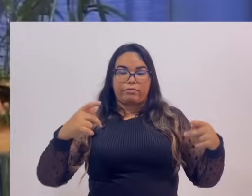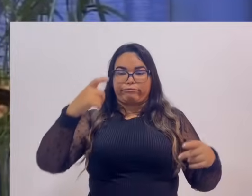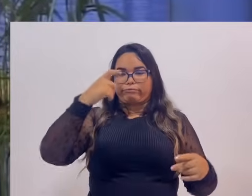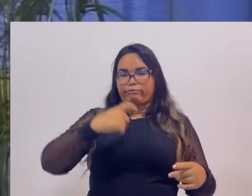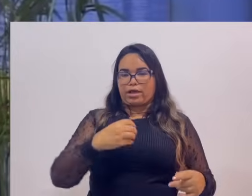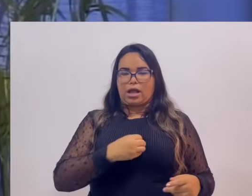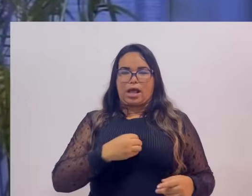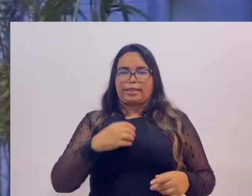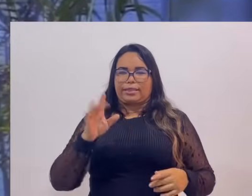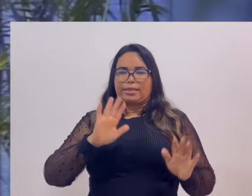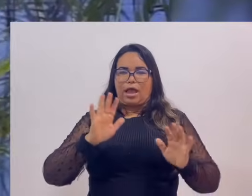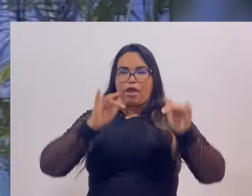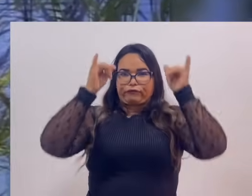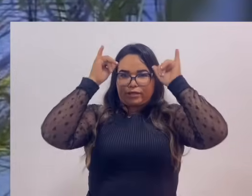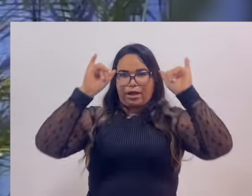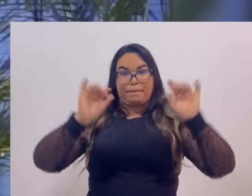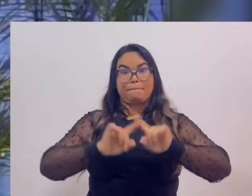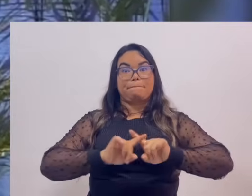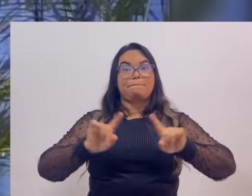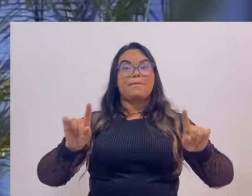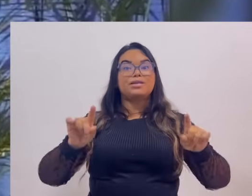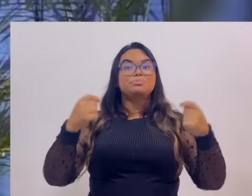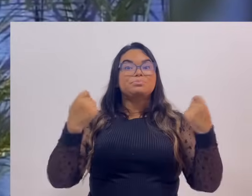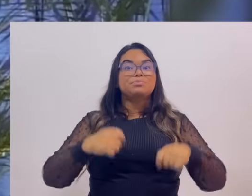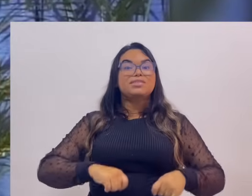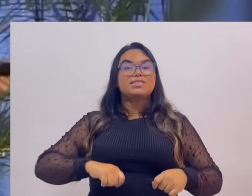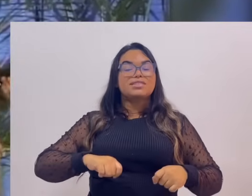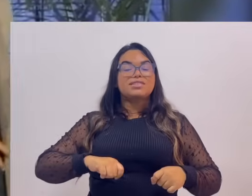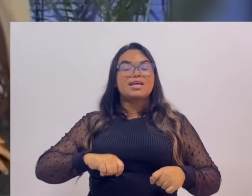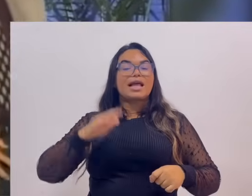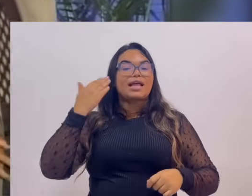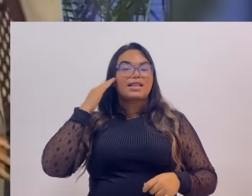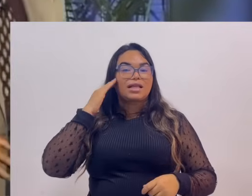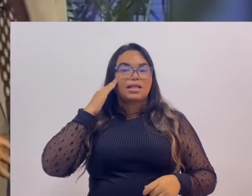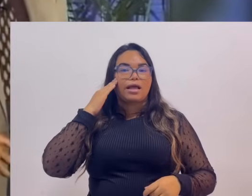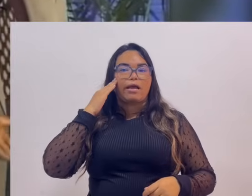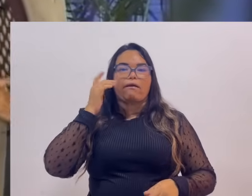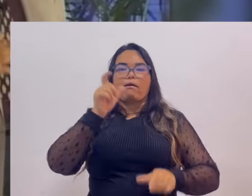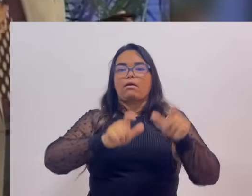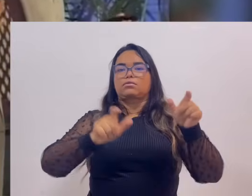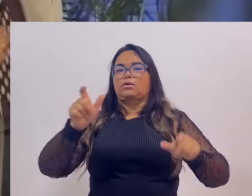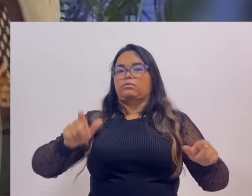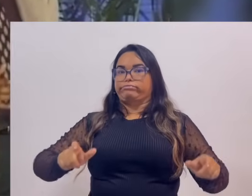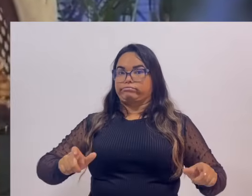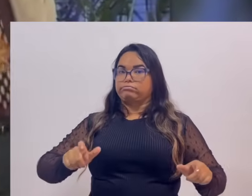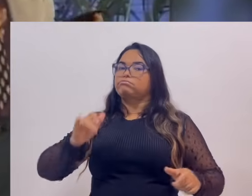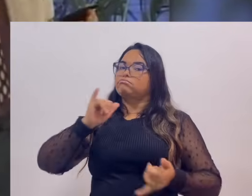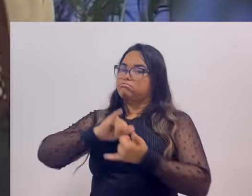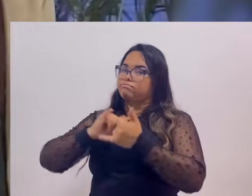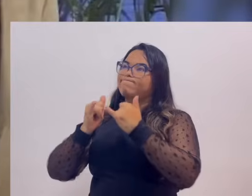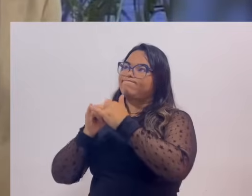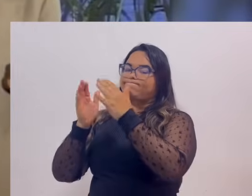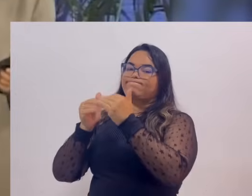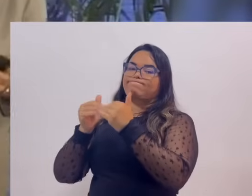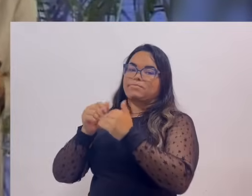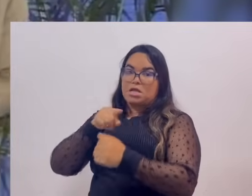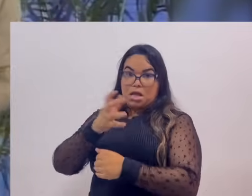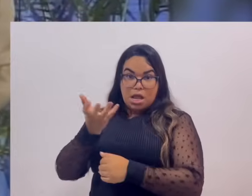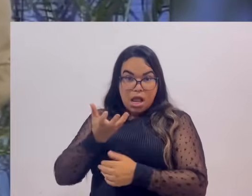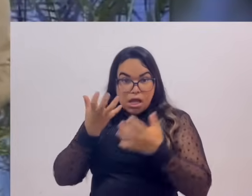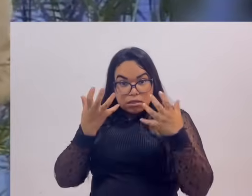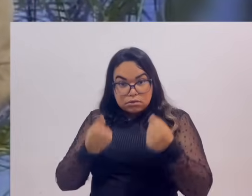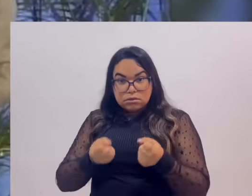dano que possa ser feito do que pregar acerca da condição pecadora do homem mas temos que reconhecer e